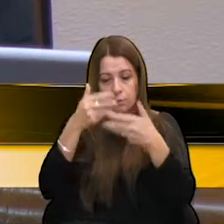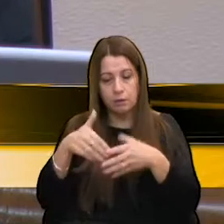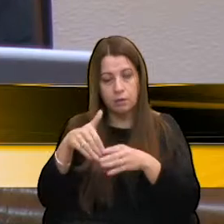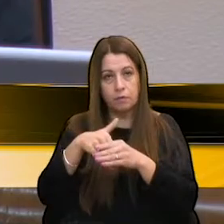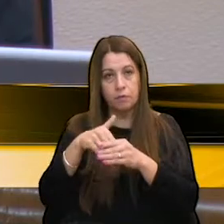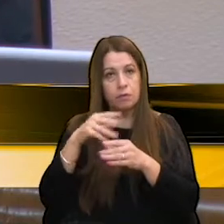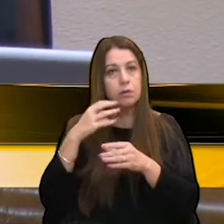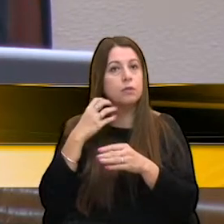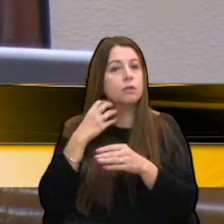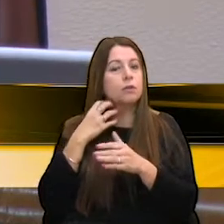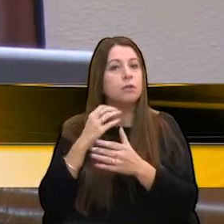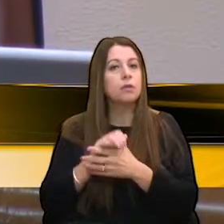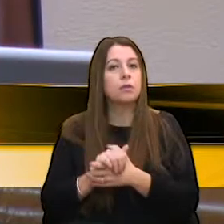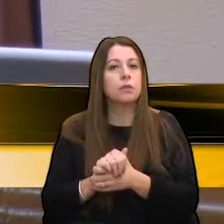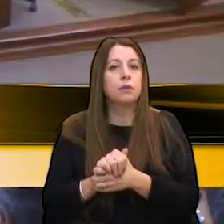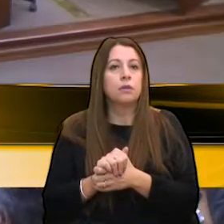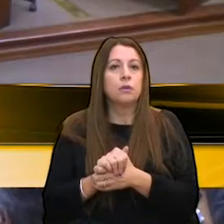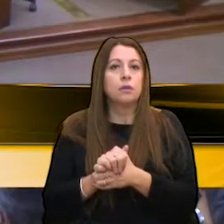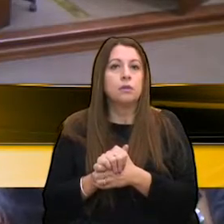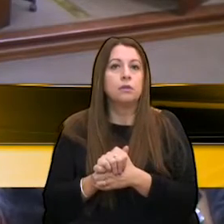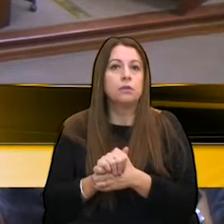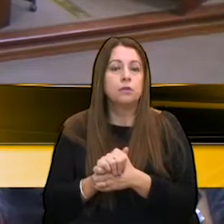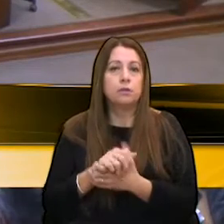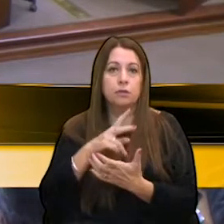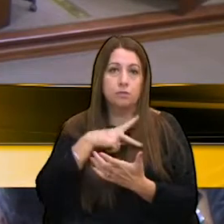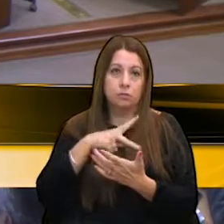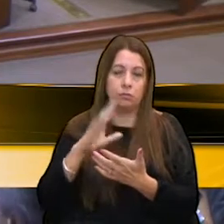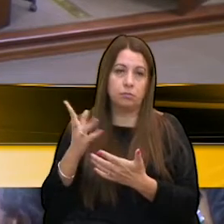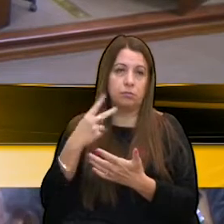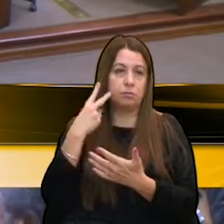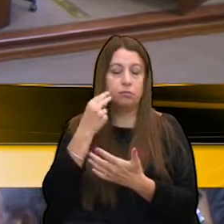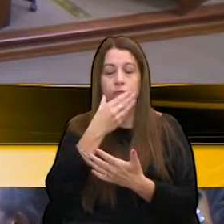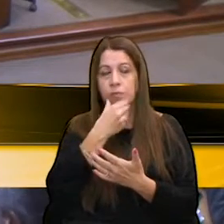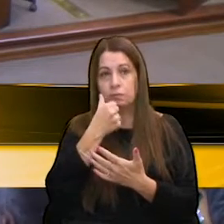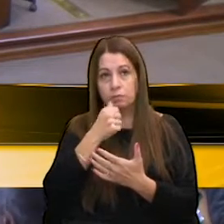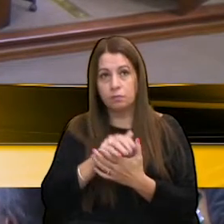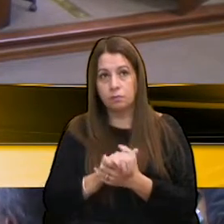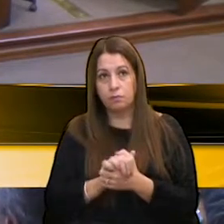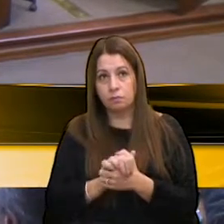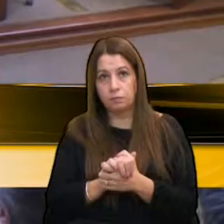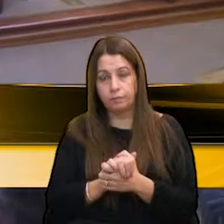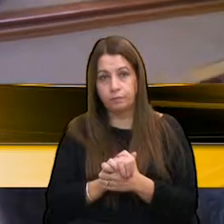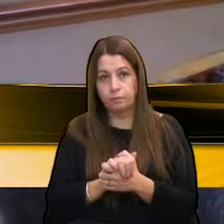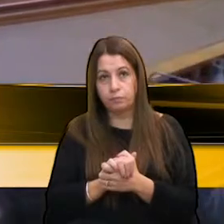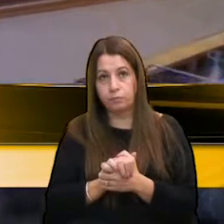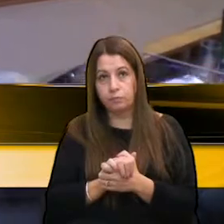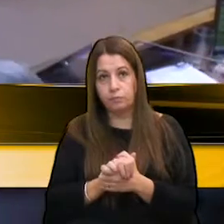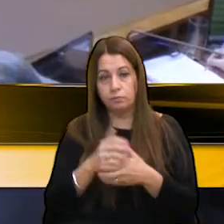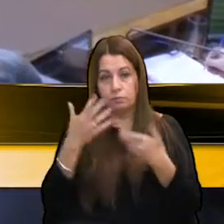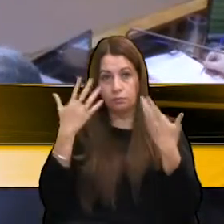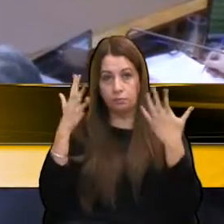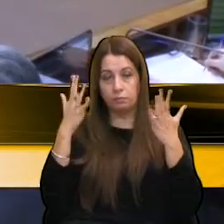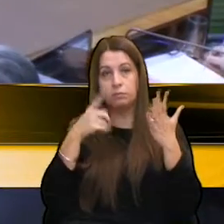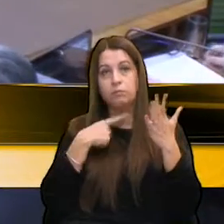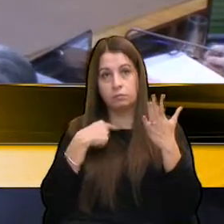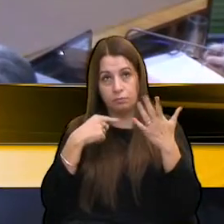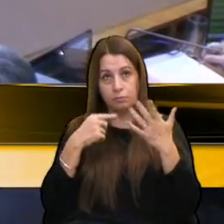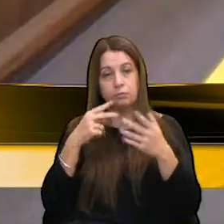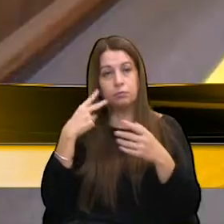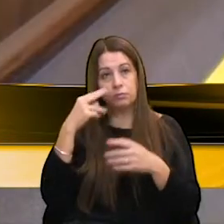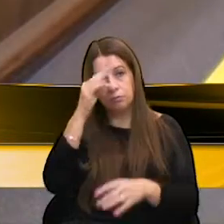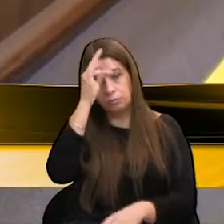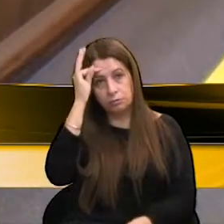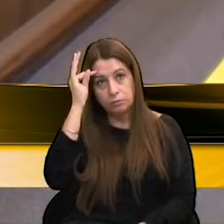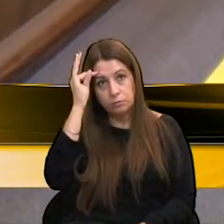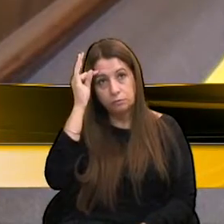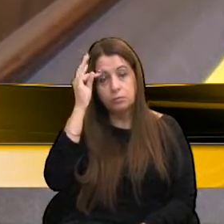vereador Ricardo Daneluz. Senhor presidente, senhoras vereadoras, senhores vereadores, gostaria de parabenizar o vereador Gustavo